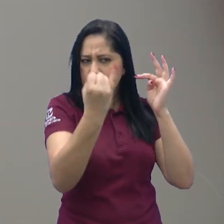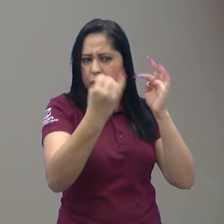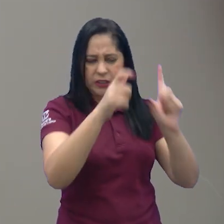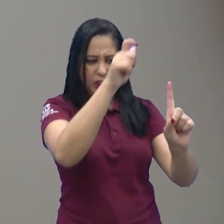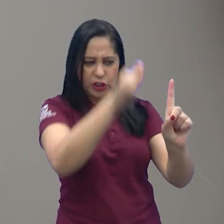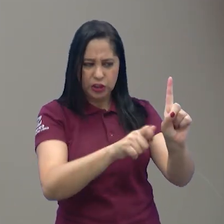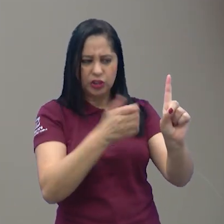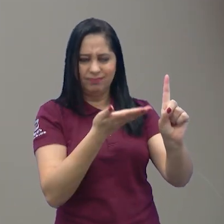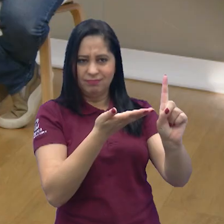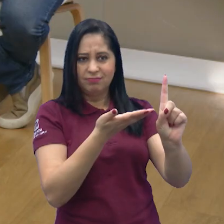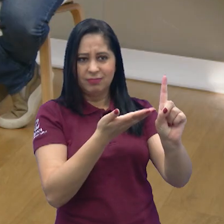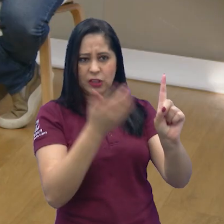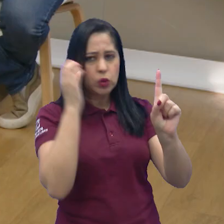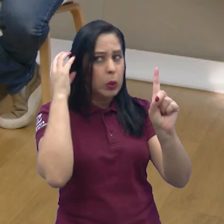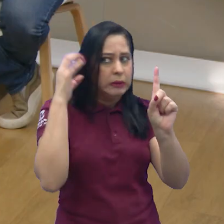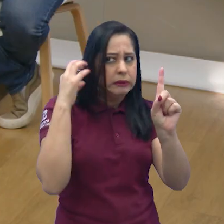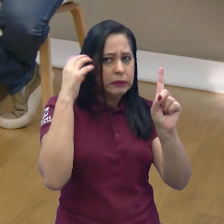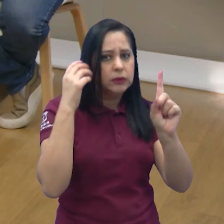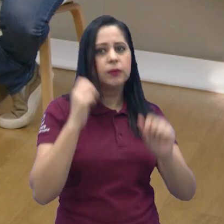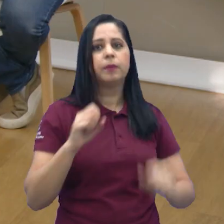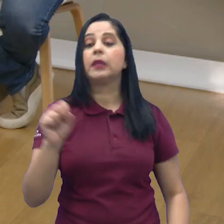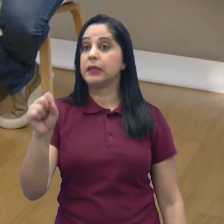a esquizofrenia? Sim,